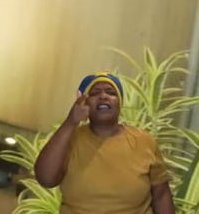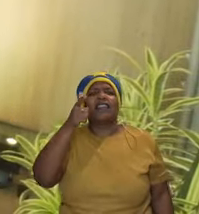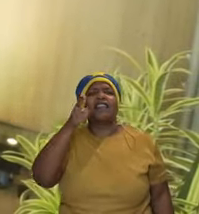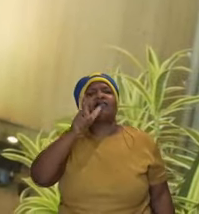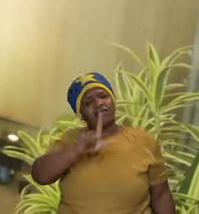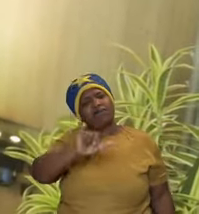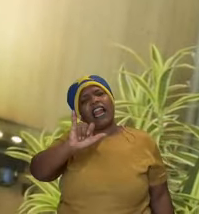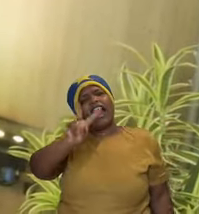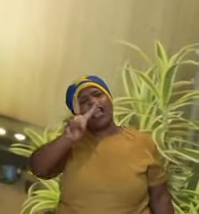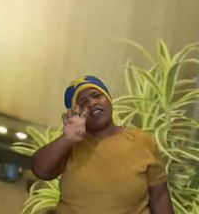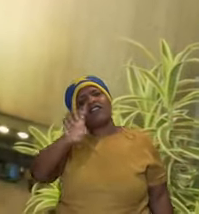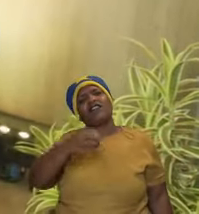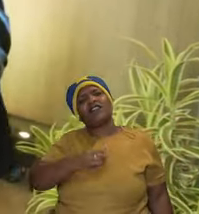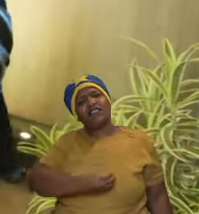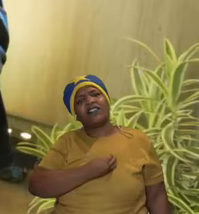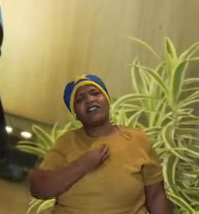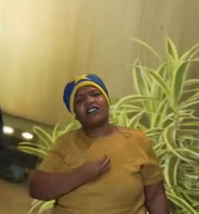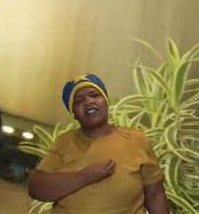live.